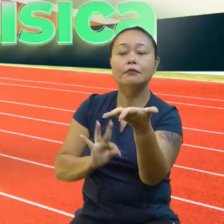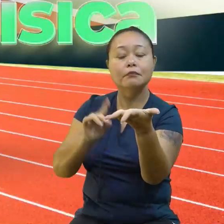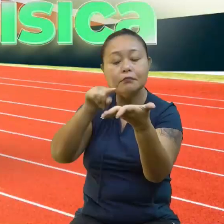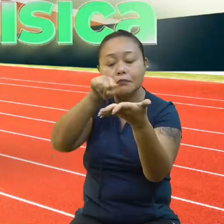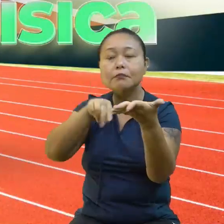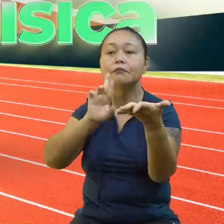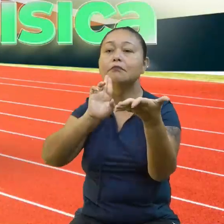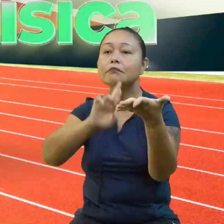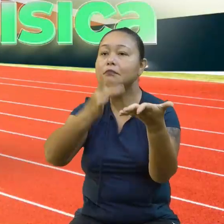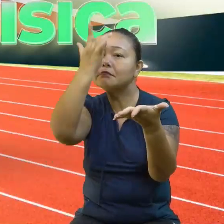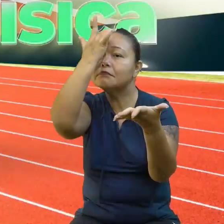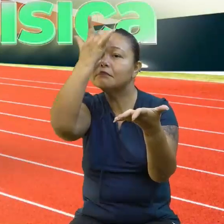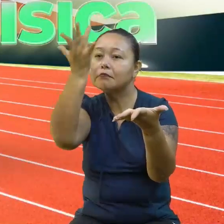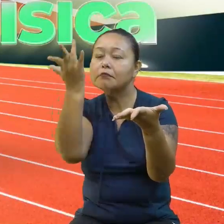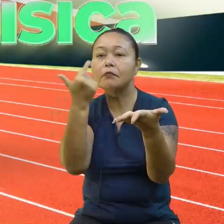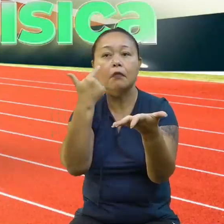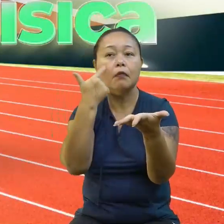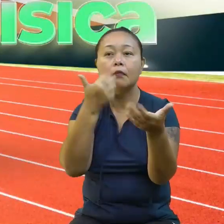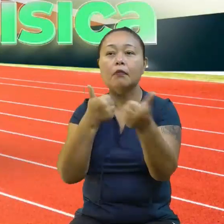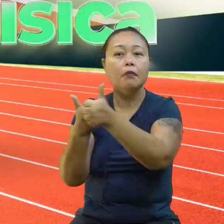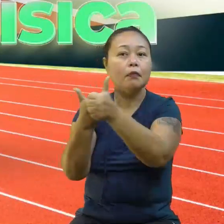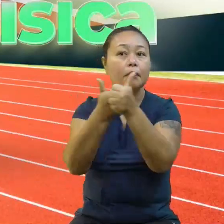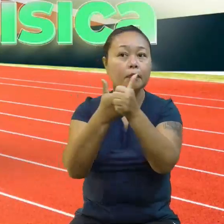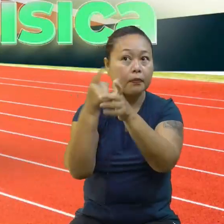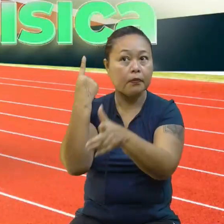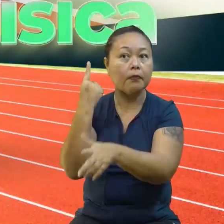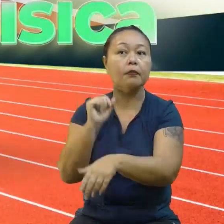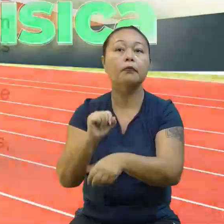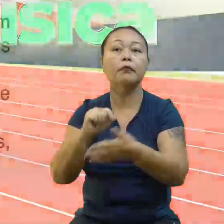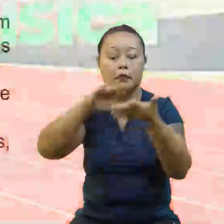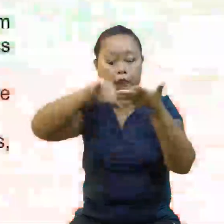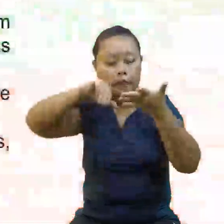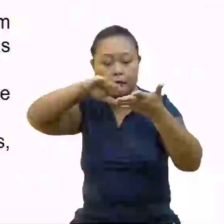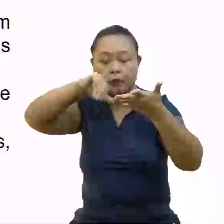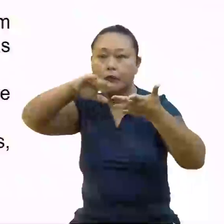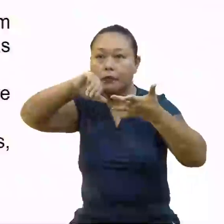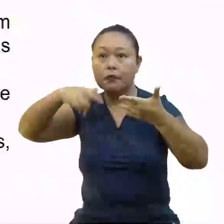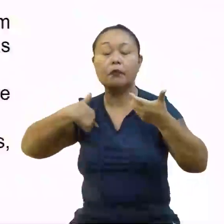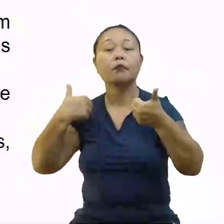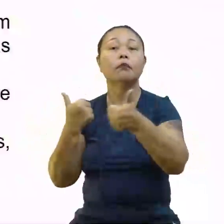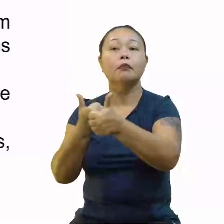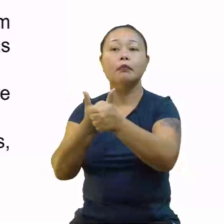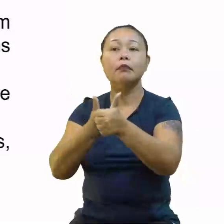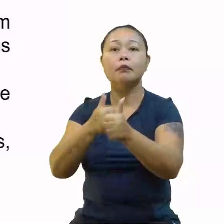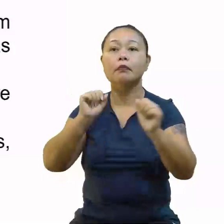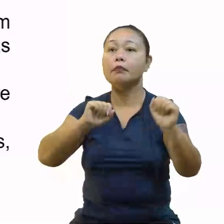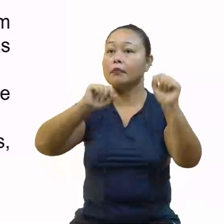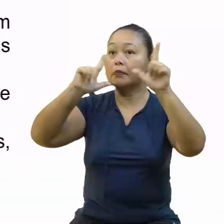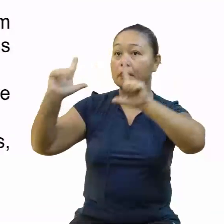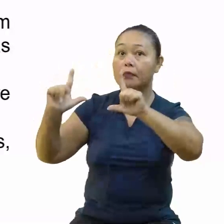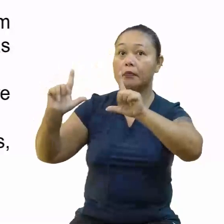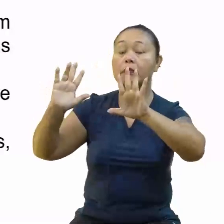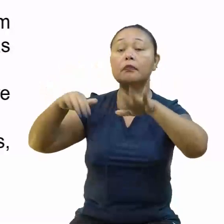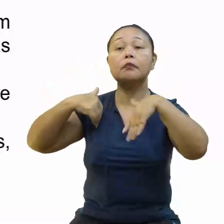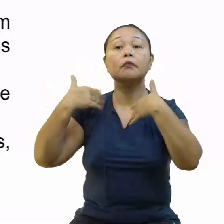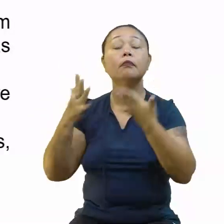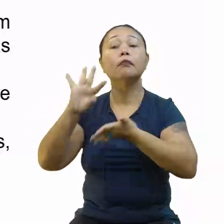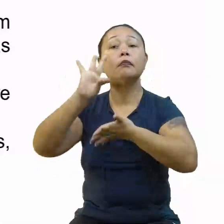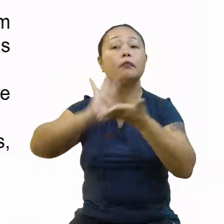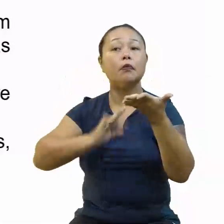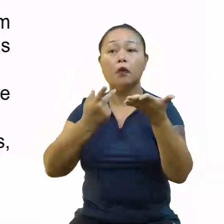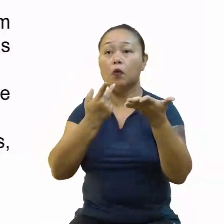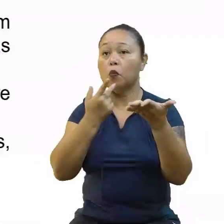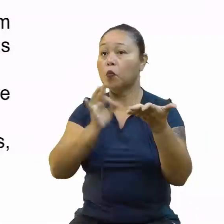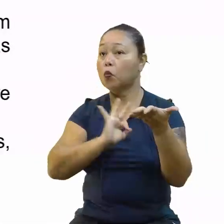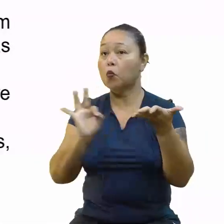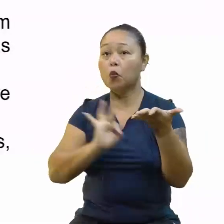responder essa questão. Quer ver? Acompanha aí comigo. Vamos descartar agora. Acompanha de olho no slide. Então, no texto eu não